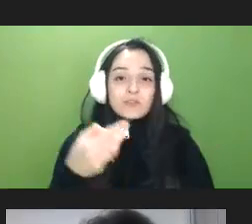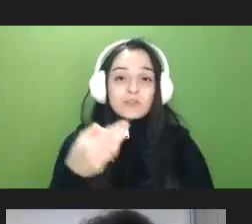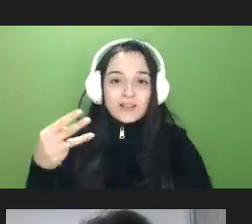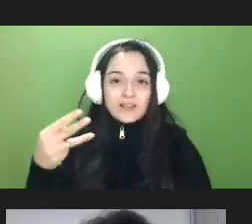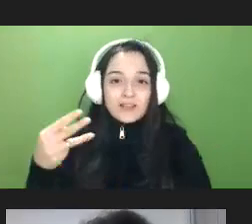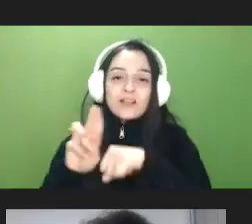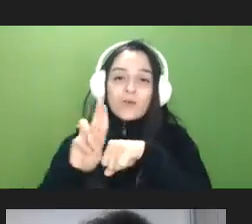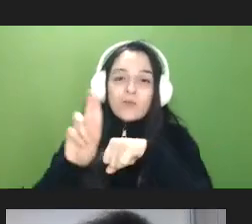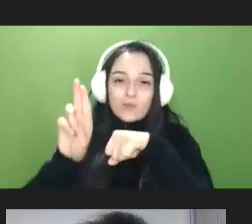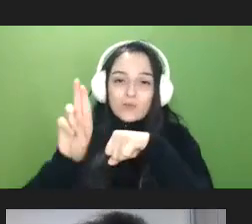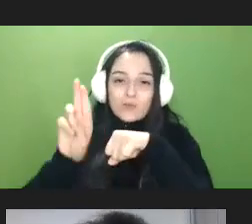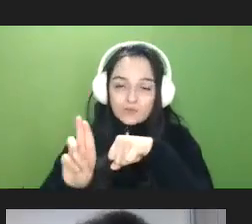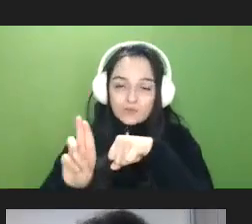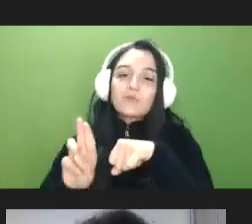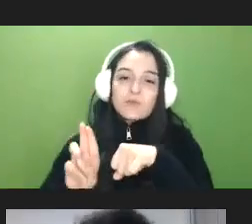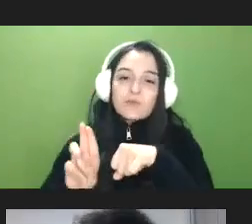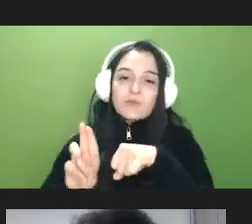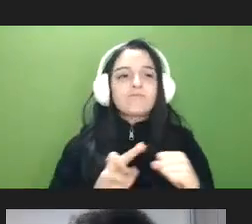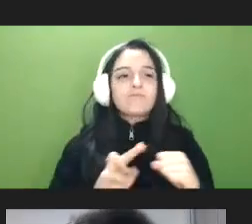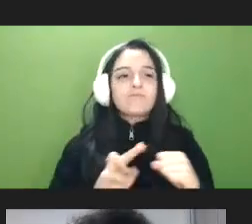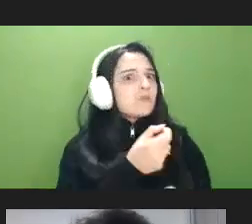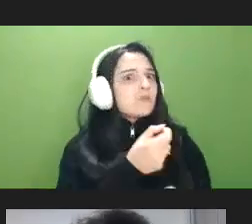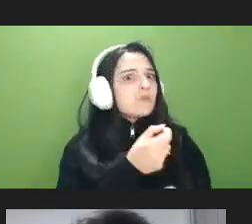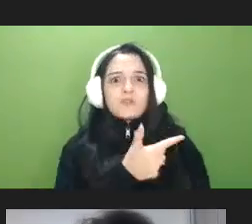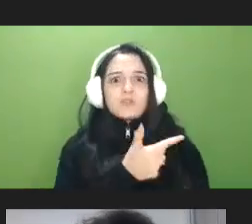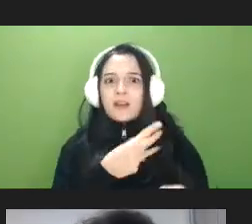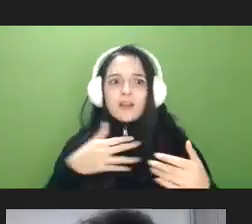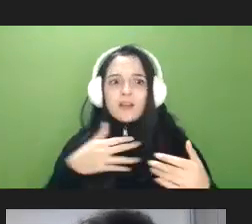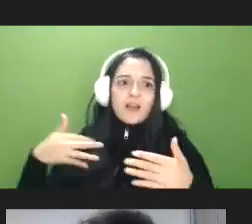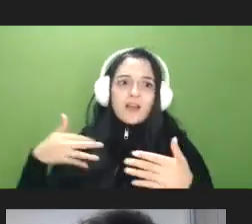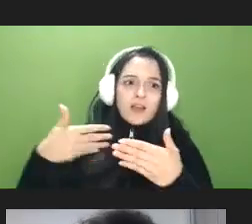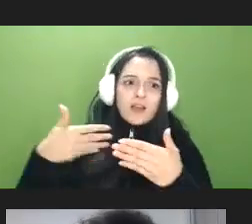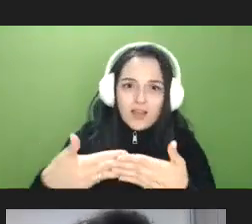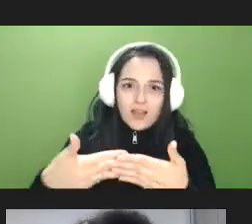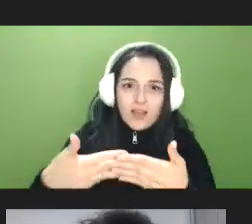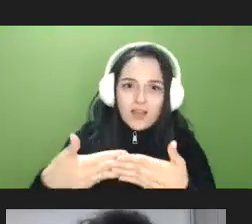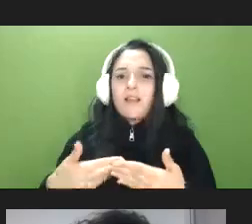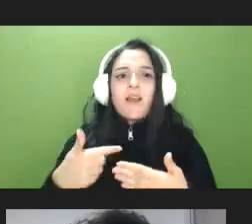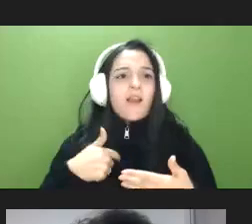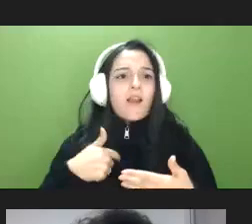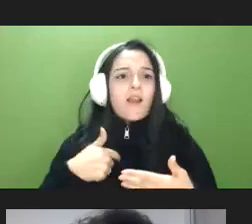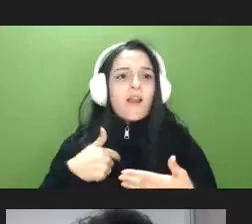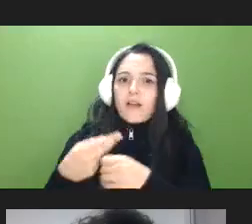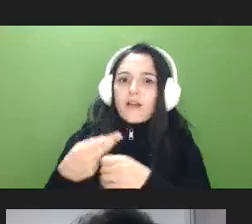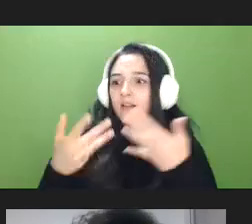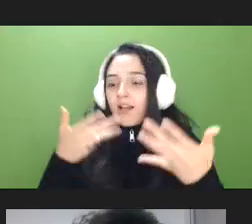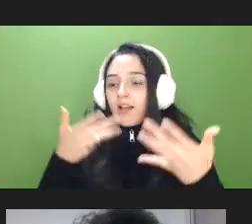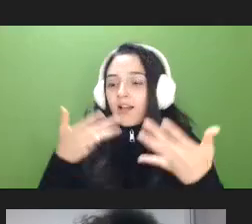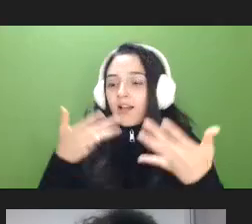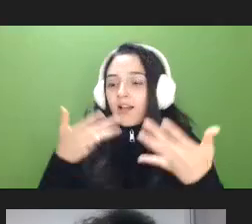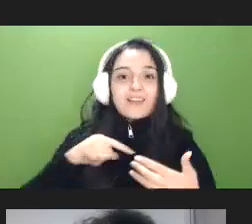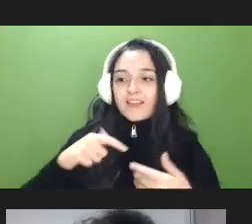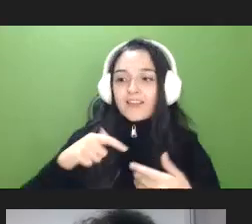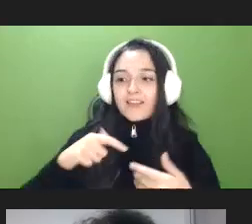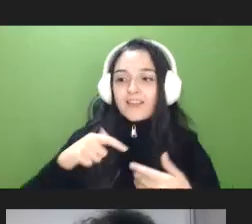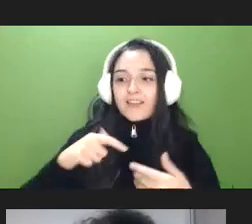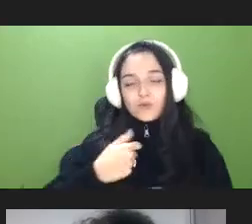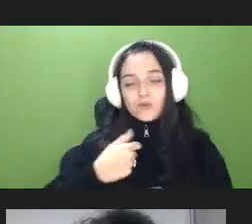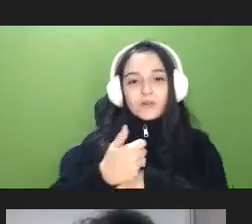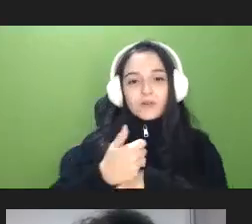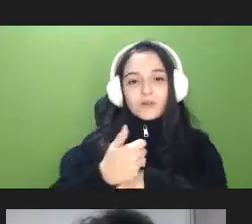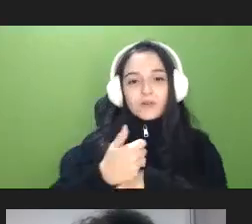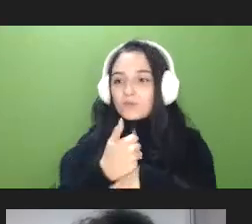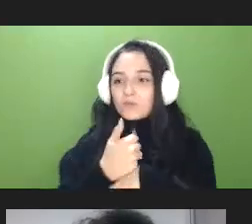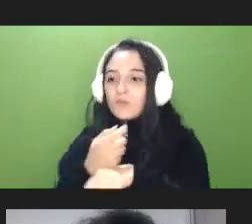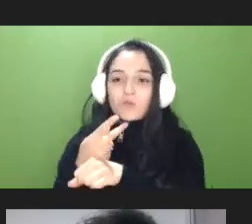De 2023 para cá, uma correria, buscando me compreender aí profissionalmente, né, tentando encontrar um caminho que